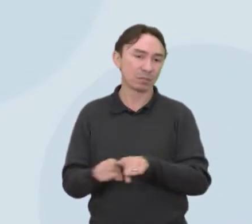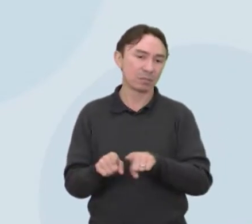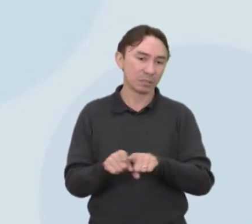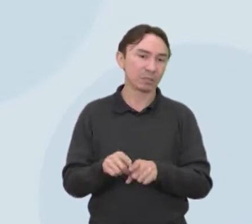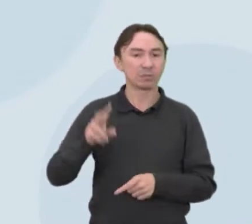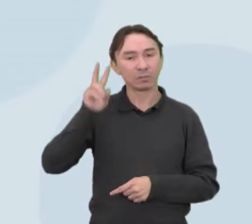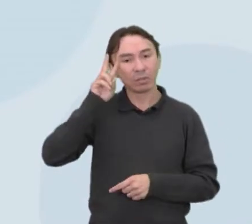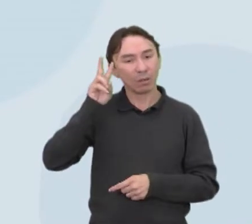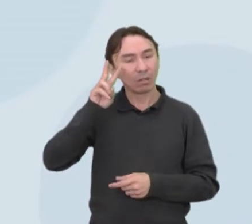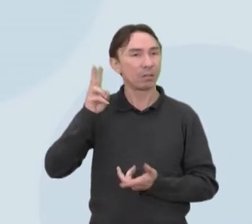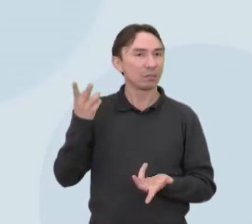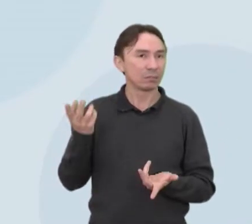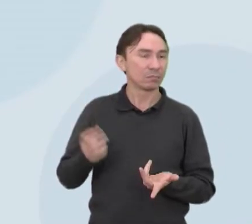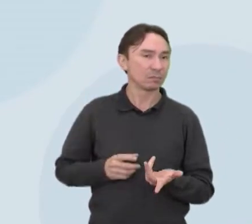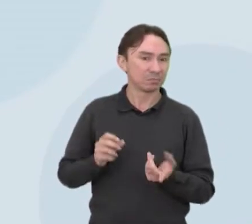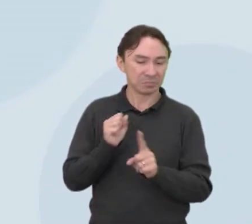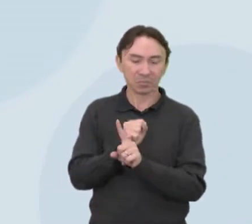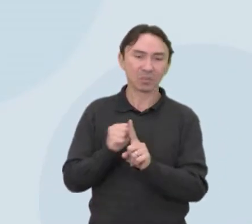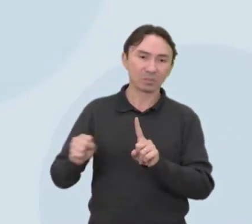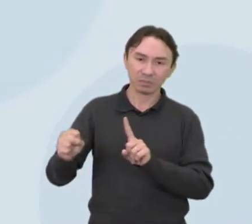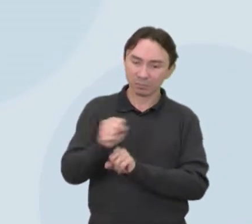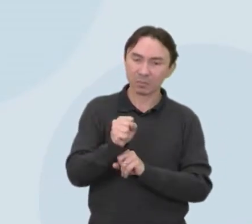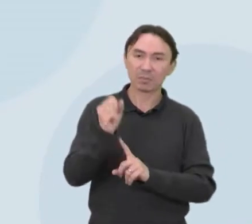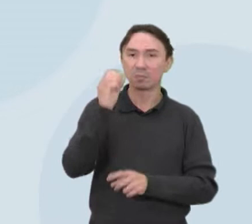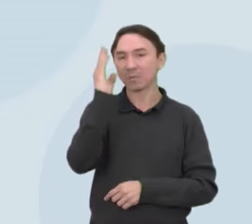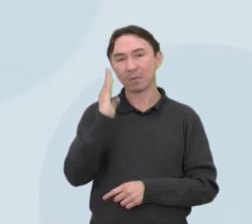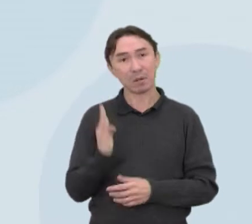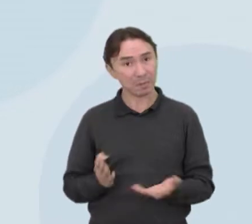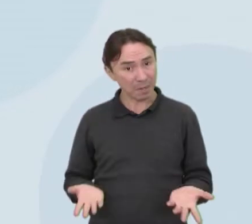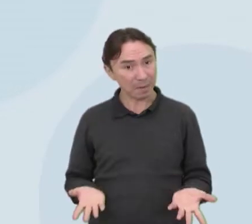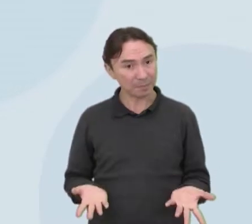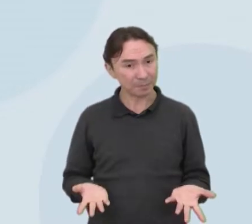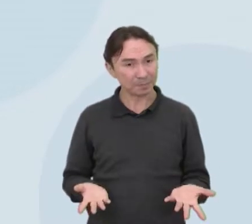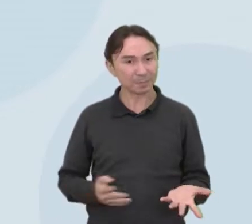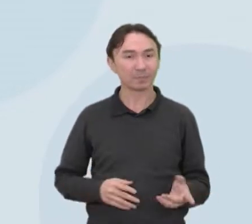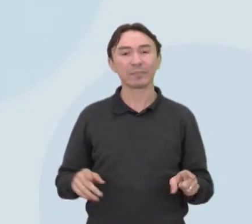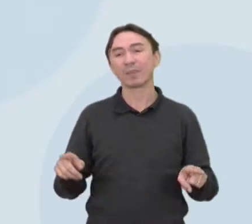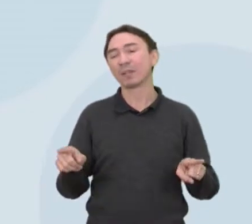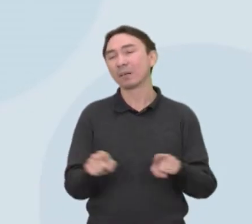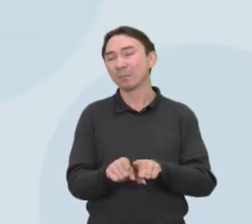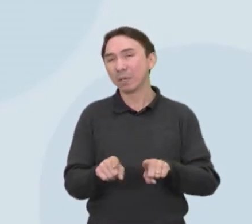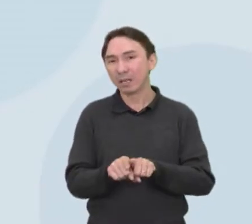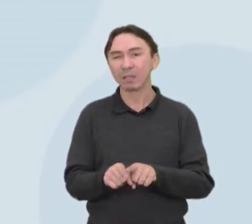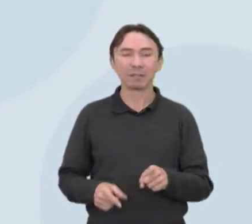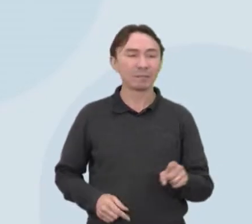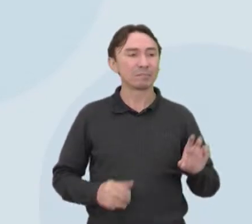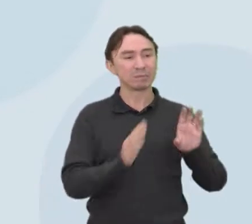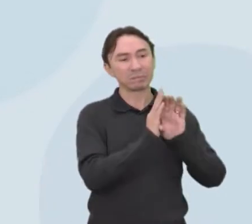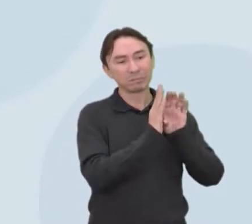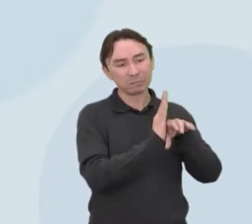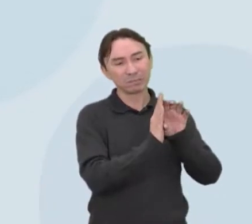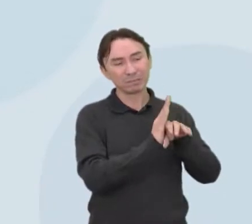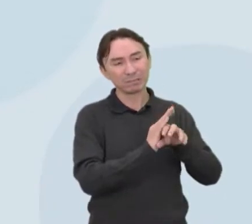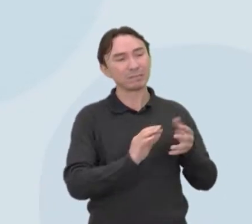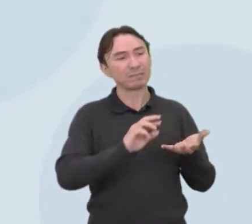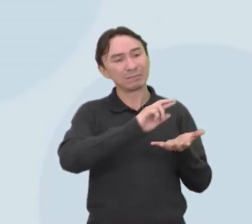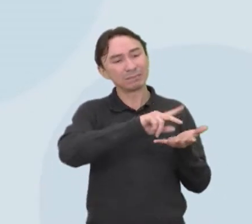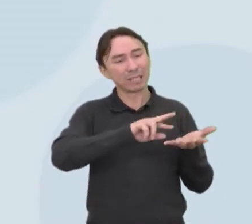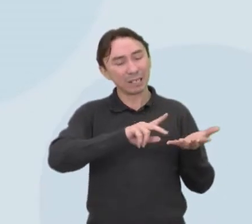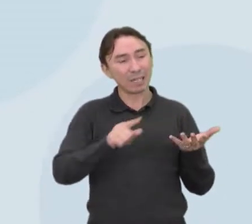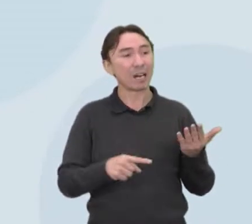sociedade brasileira, né? E aí, sabendo pensar um pouco mais sobre como esses conceitos ajudam a